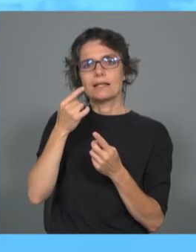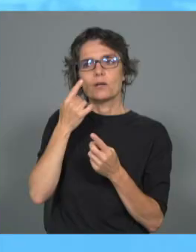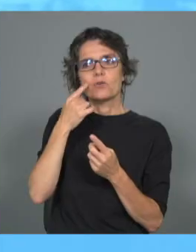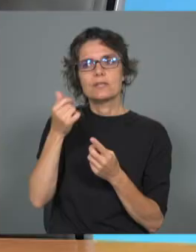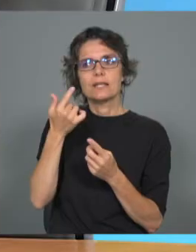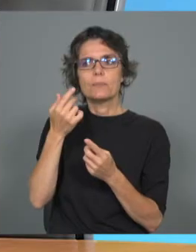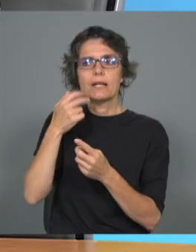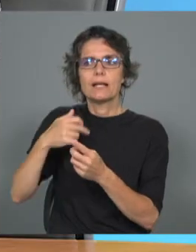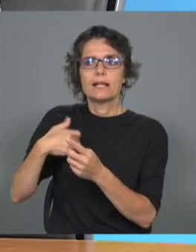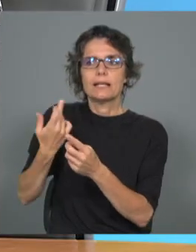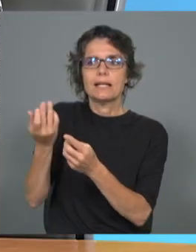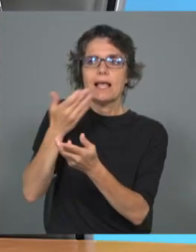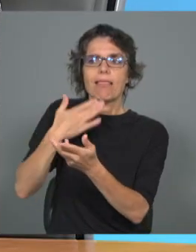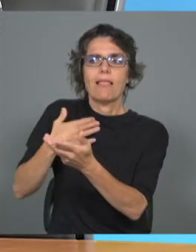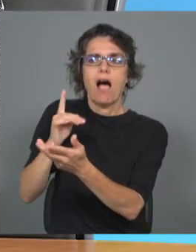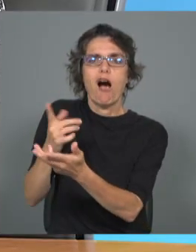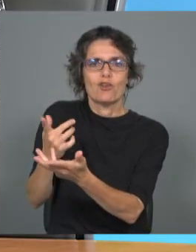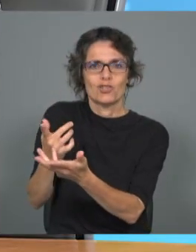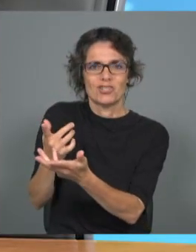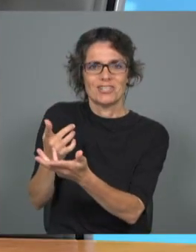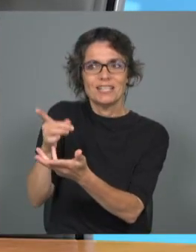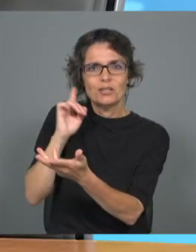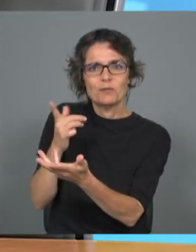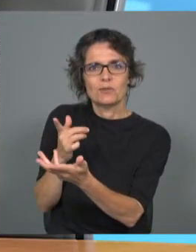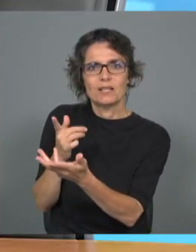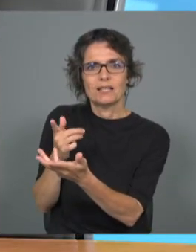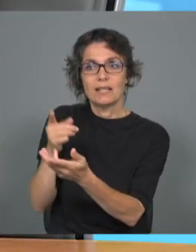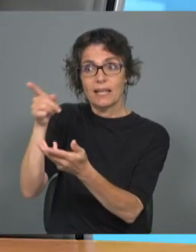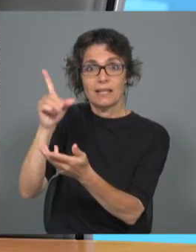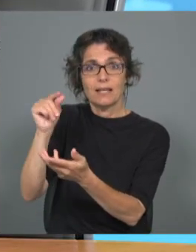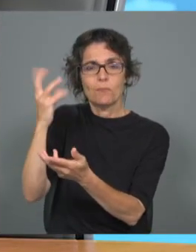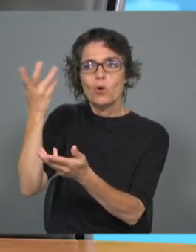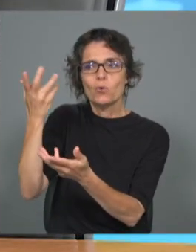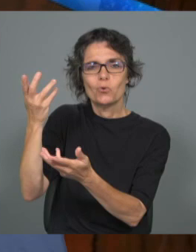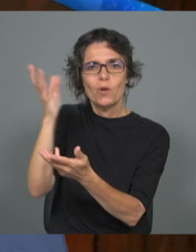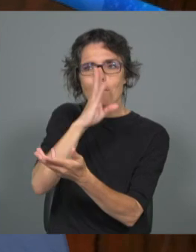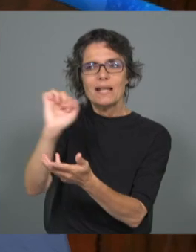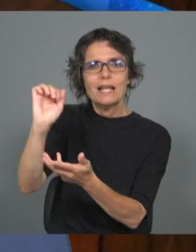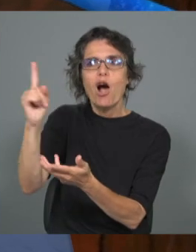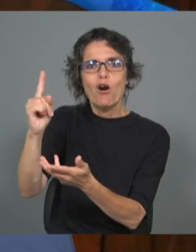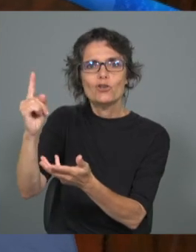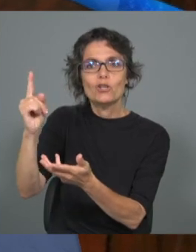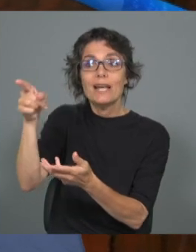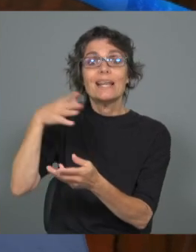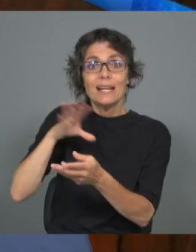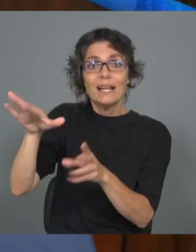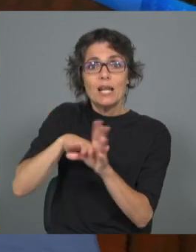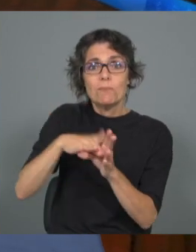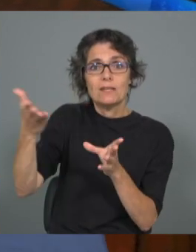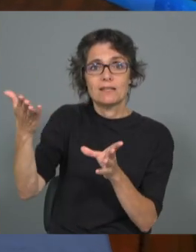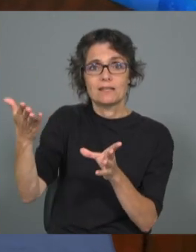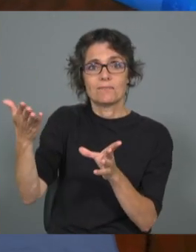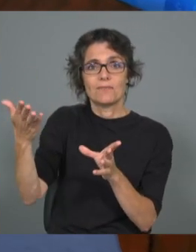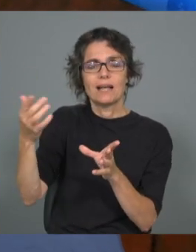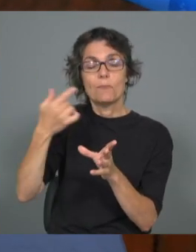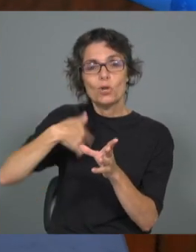A nível litúrgico, a nível dos serviços, da maneira de fazer, e querem participar. E, portanto, é